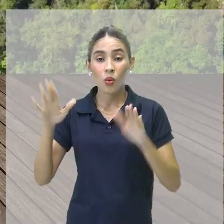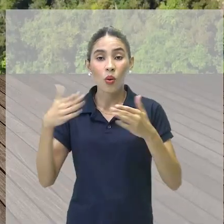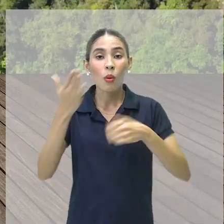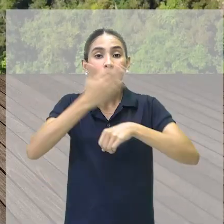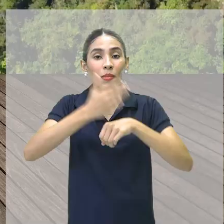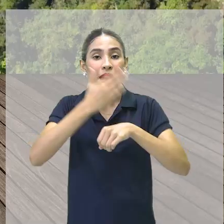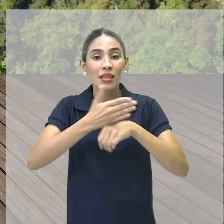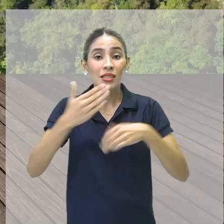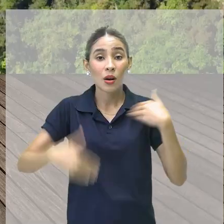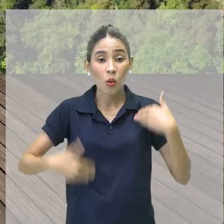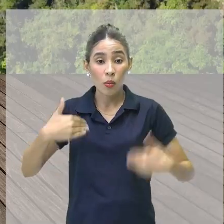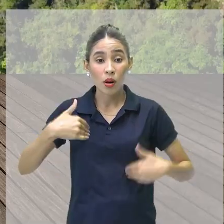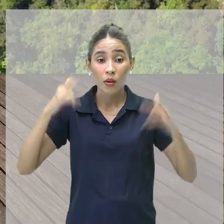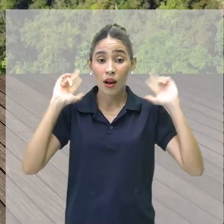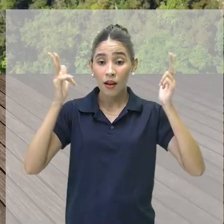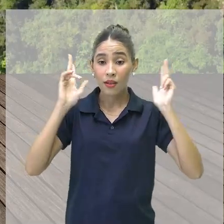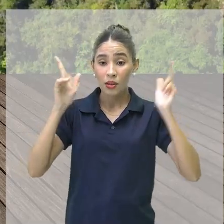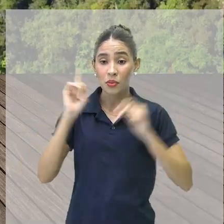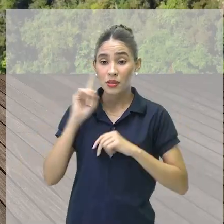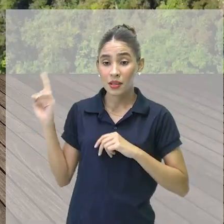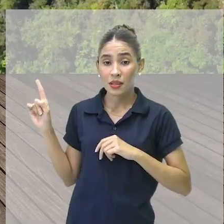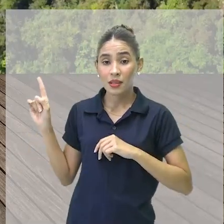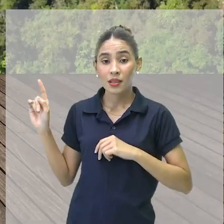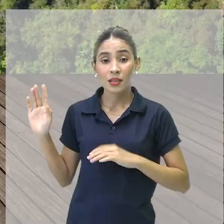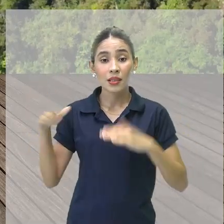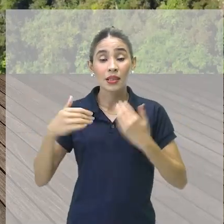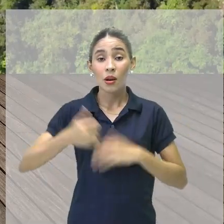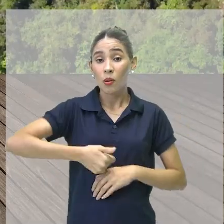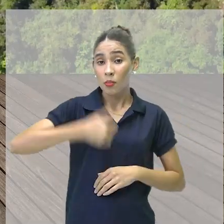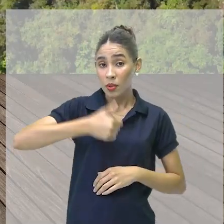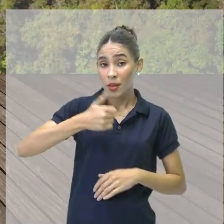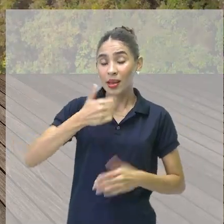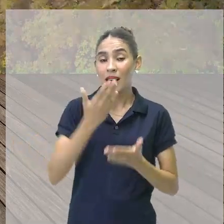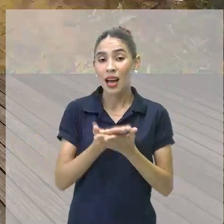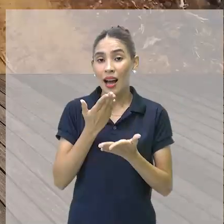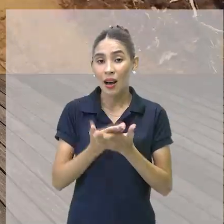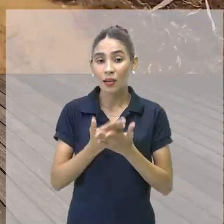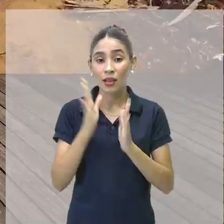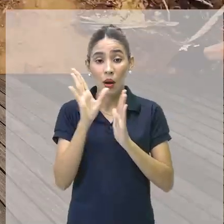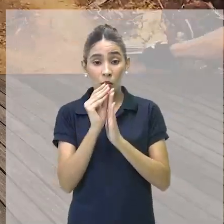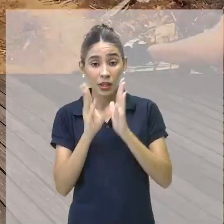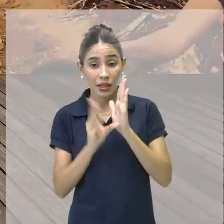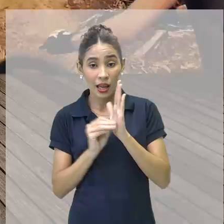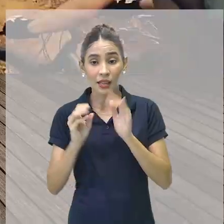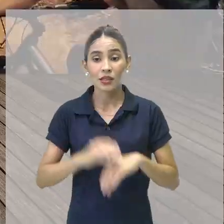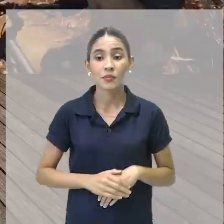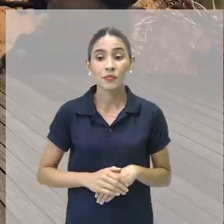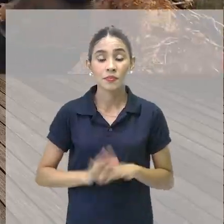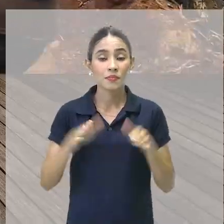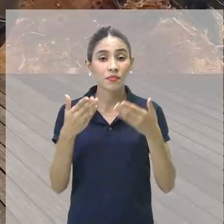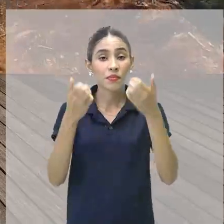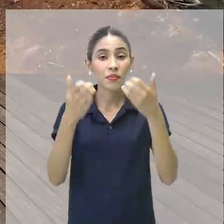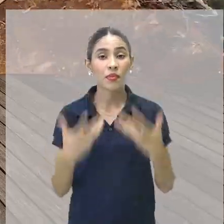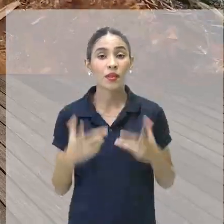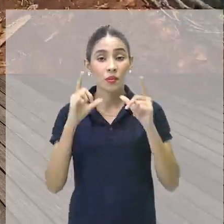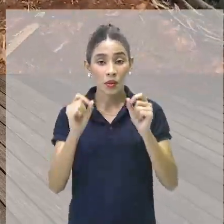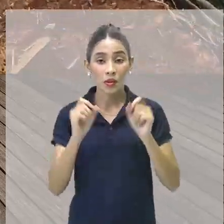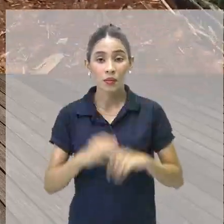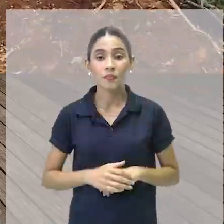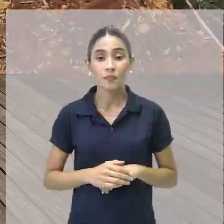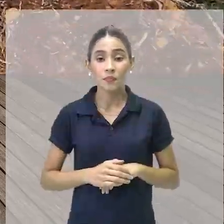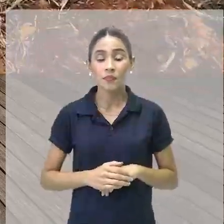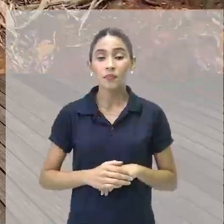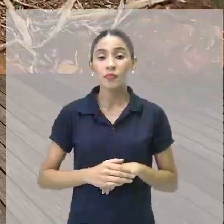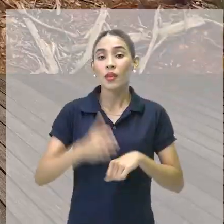prática corporal de aventura é essa? Então, a nossa primeira aula lá da nossa unidade, nós estávamos falando a respeito